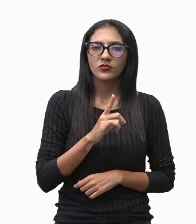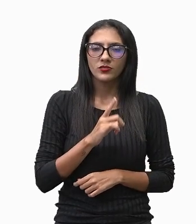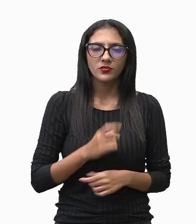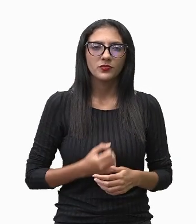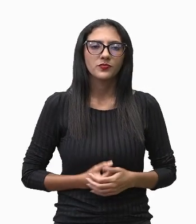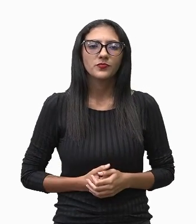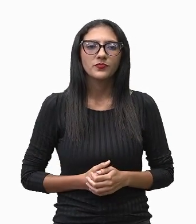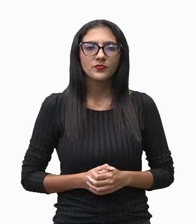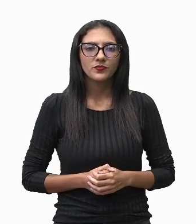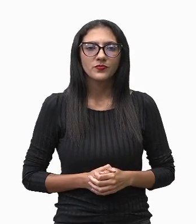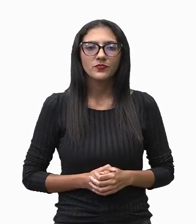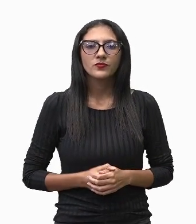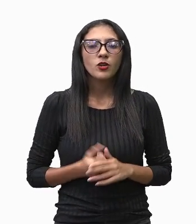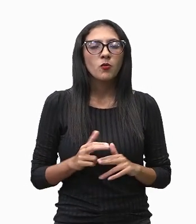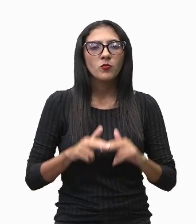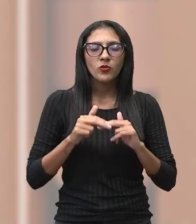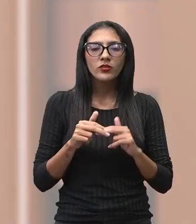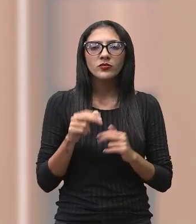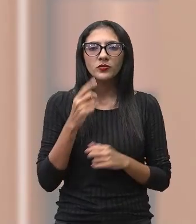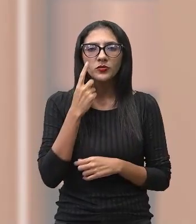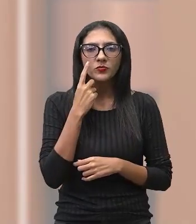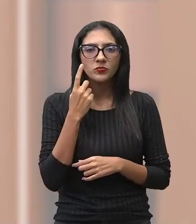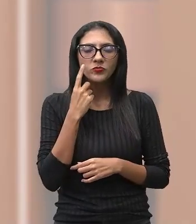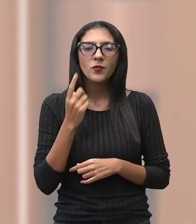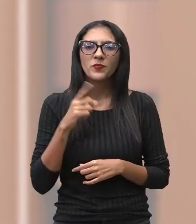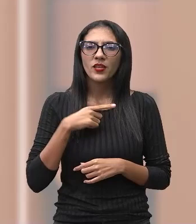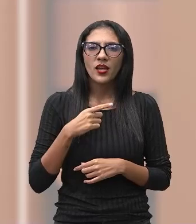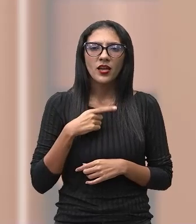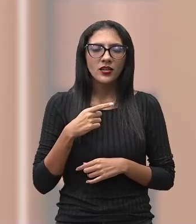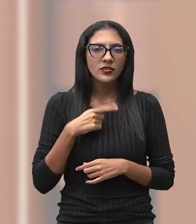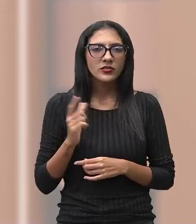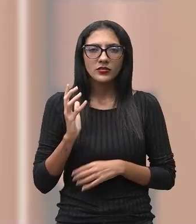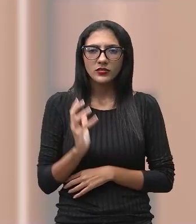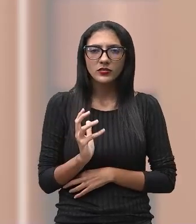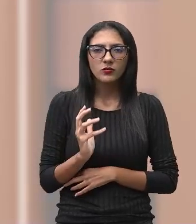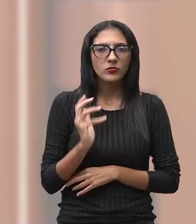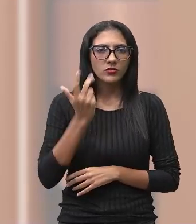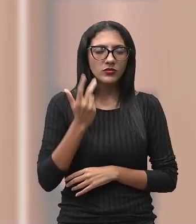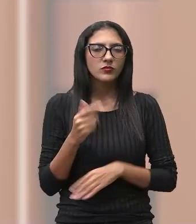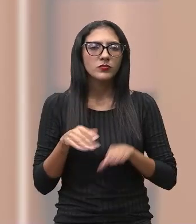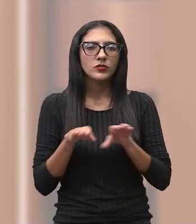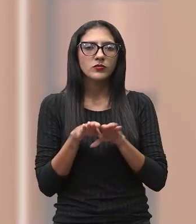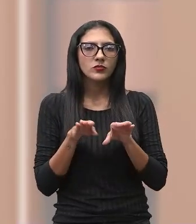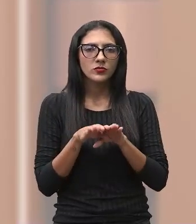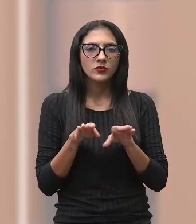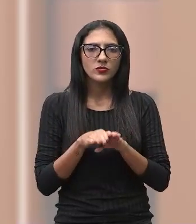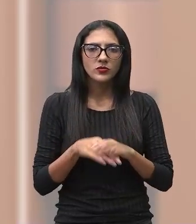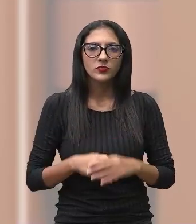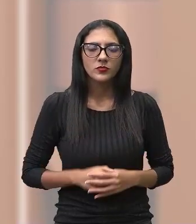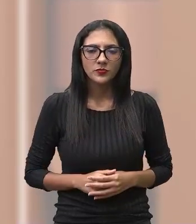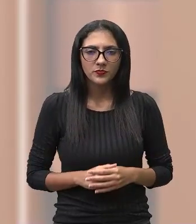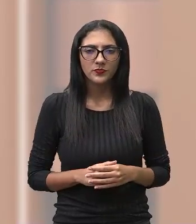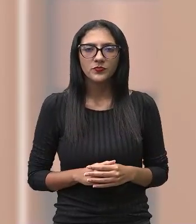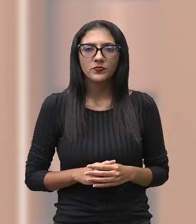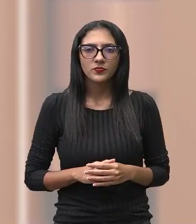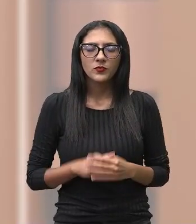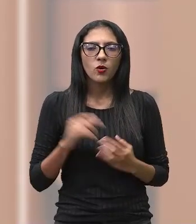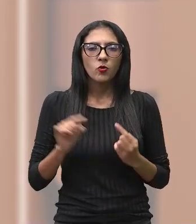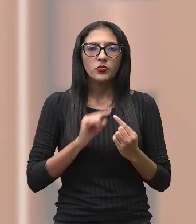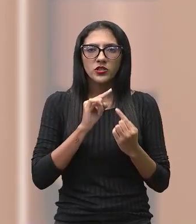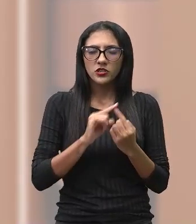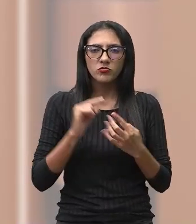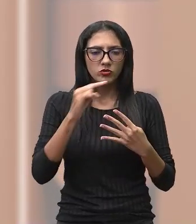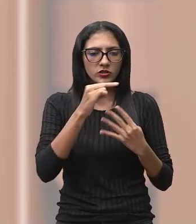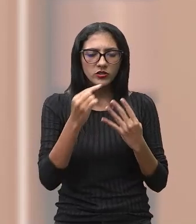a gente verifica aí o alvo desses aviões que